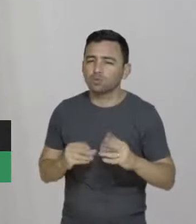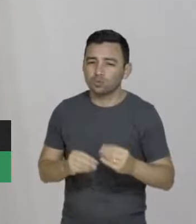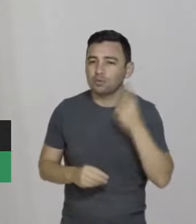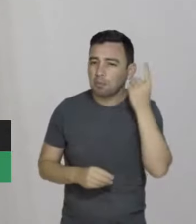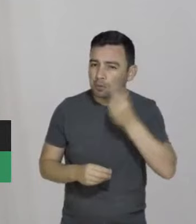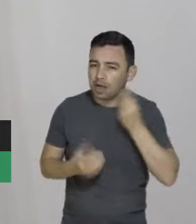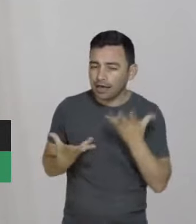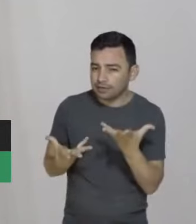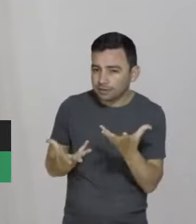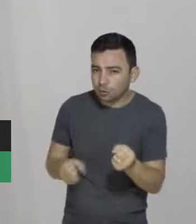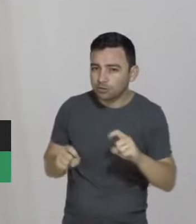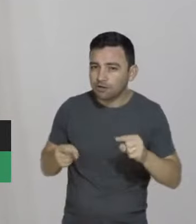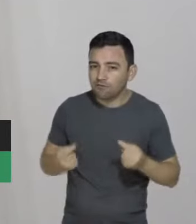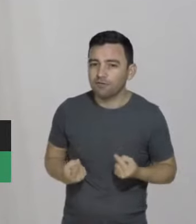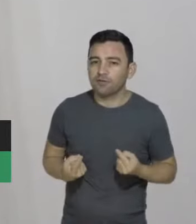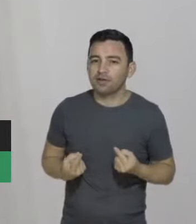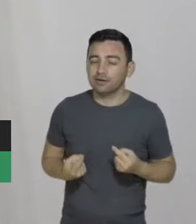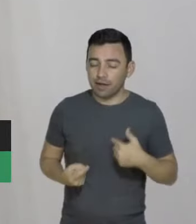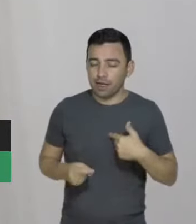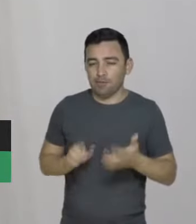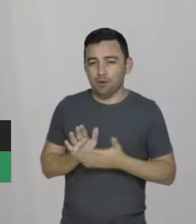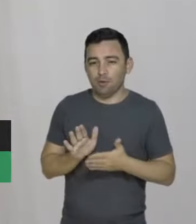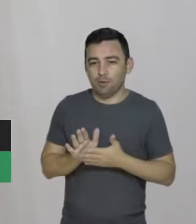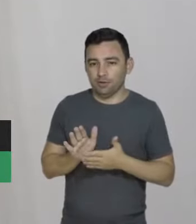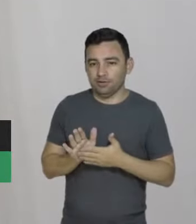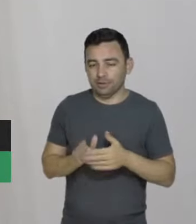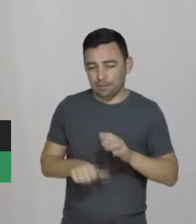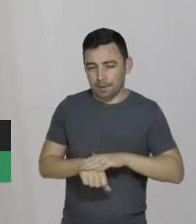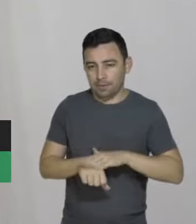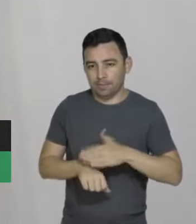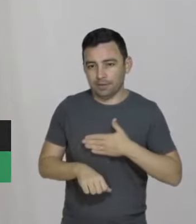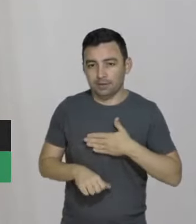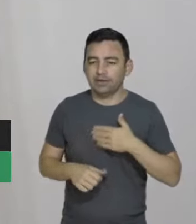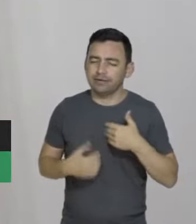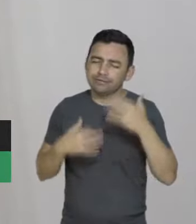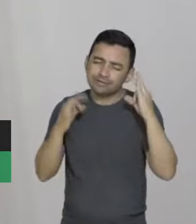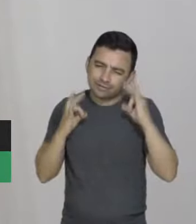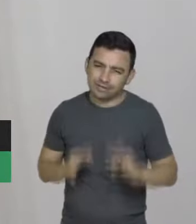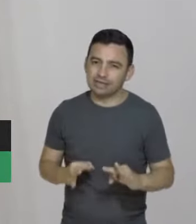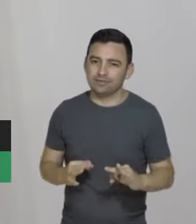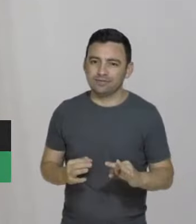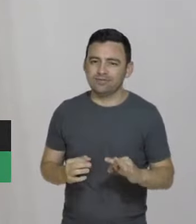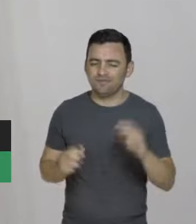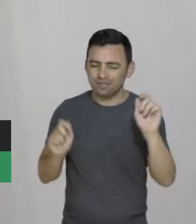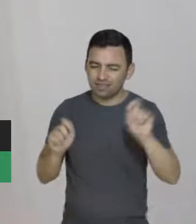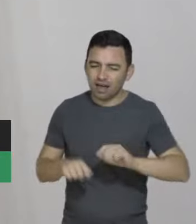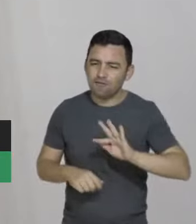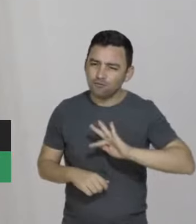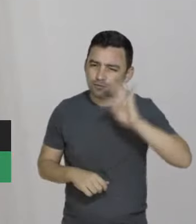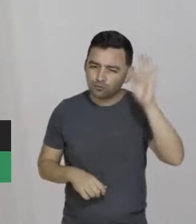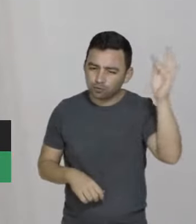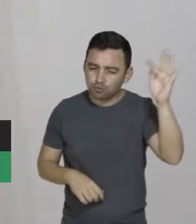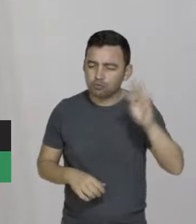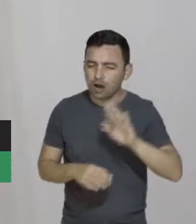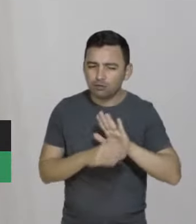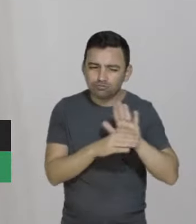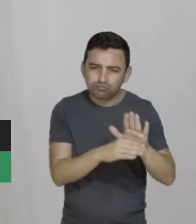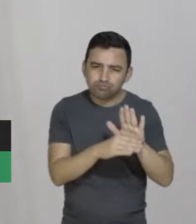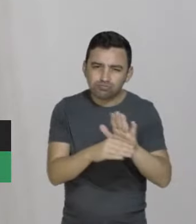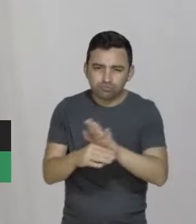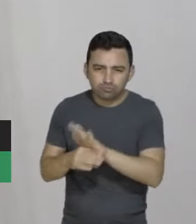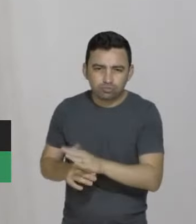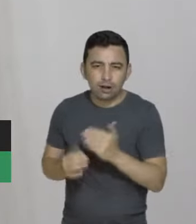junto conosco. Fui o proponente dessa bancada do Norte e tenho certeza que isso dará grandes resultados para a nossa região. Para a região de Joinville,